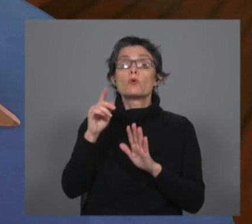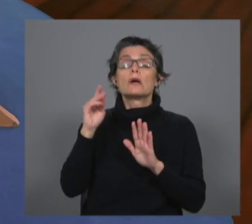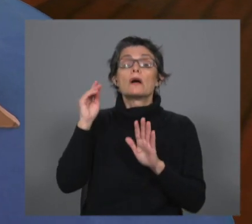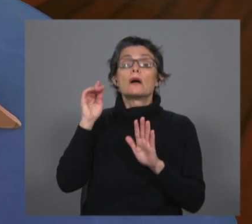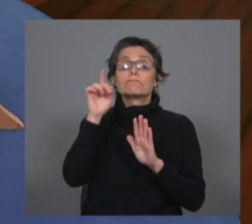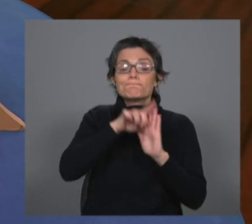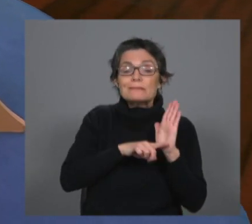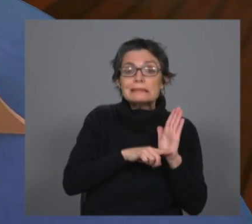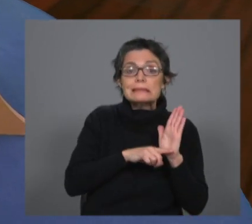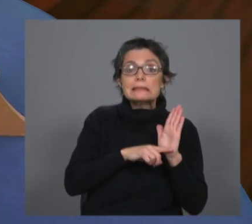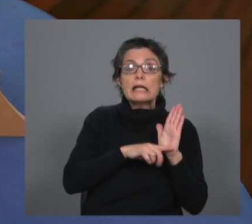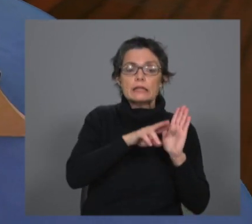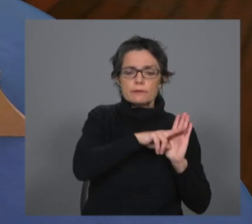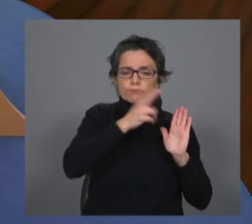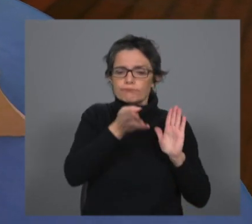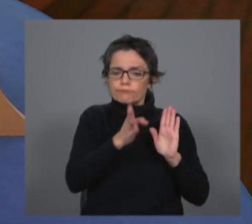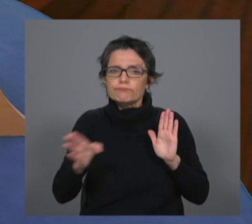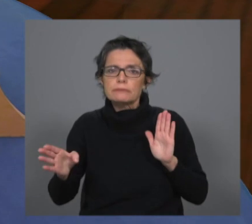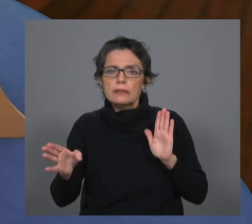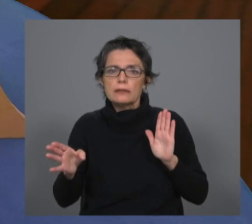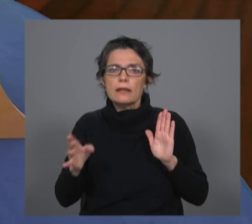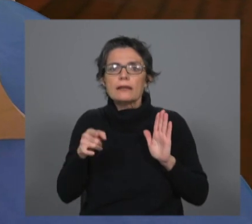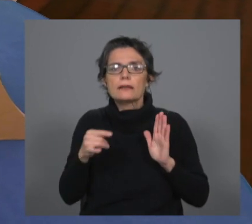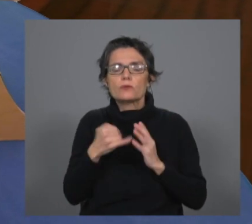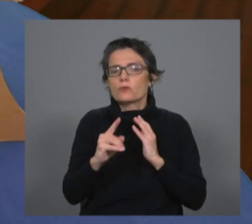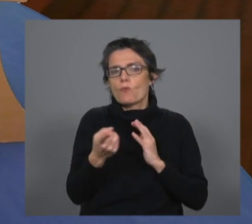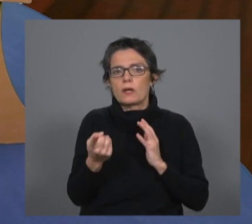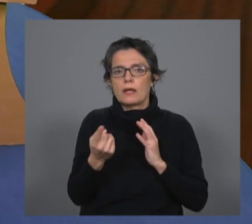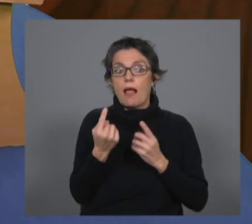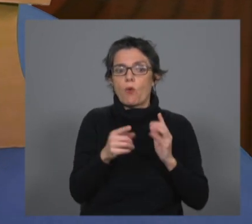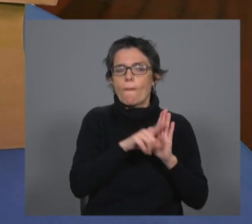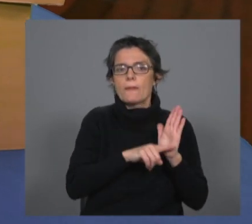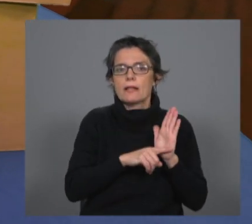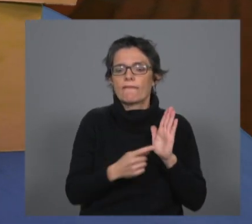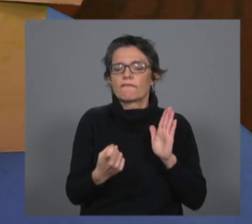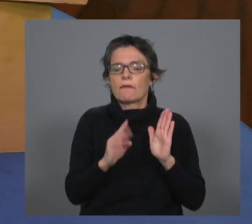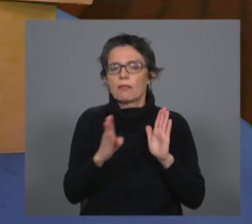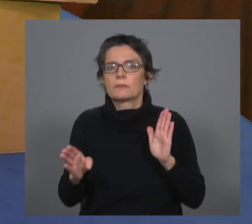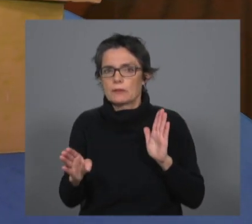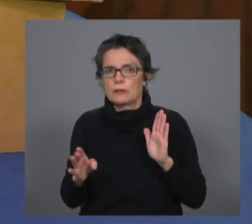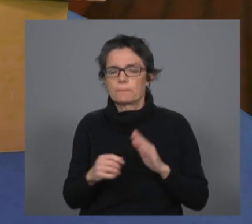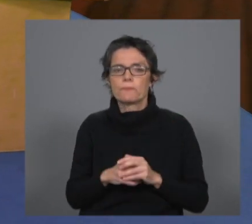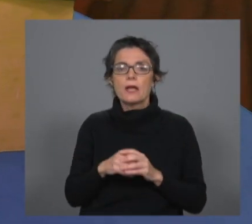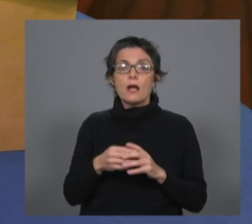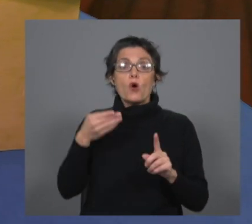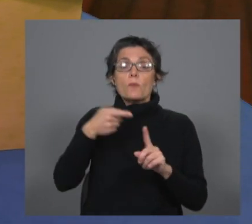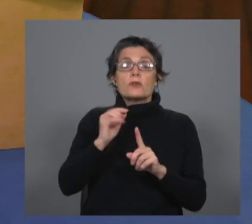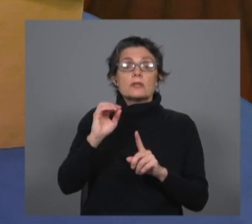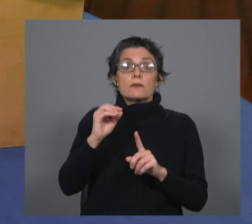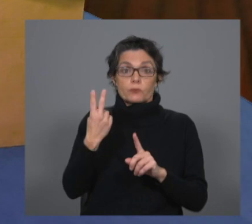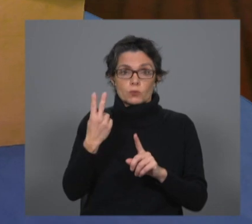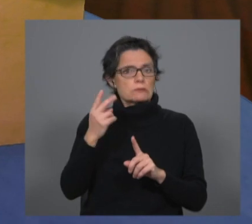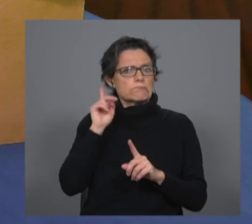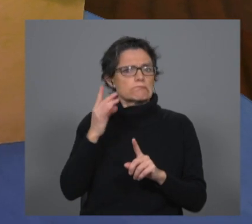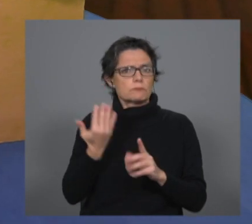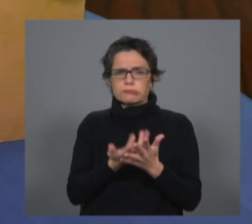conseguirem fazer a implementação de algumas dessas matérias. E há, de facto, 2 pontos que serão decisivos neste semestre. O primeiro é a questão da vacinação,